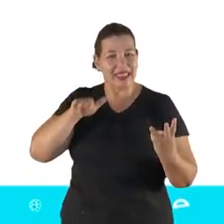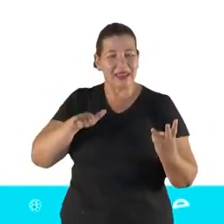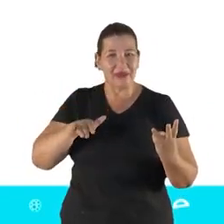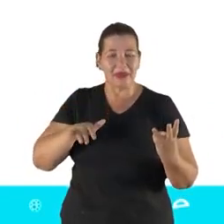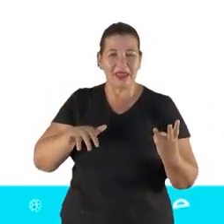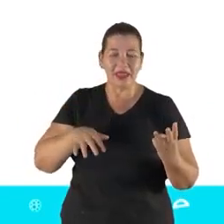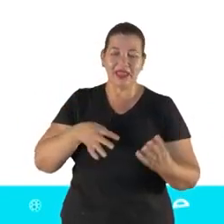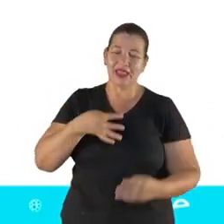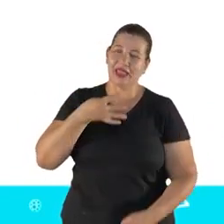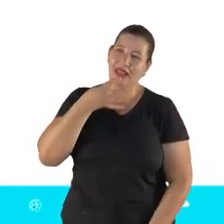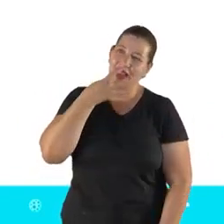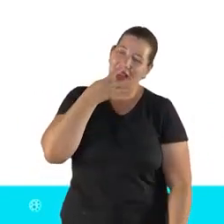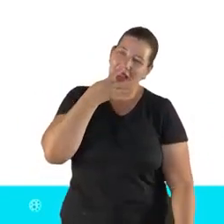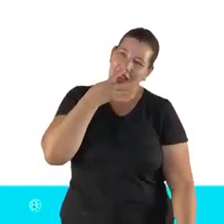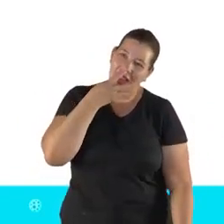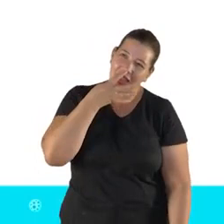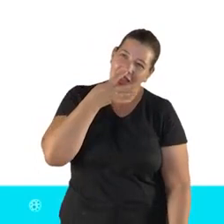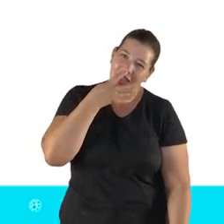meninas ficaram